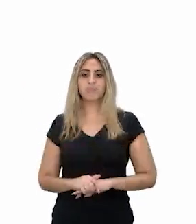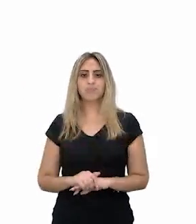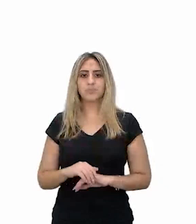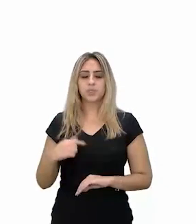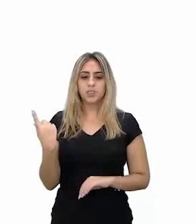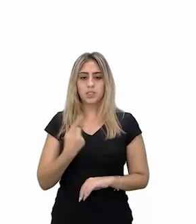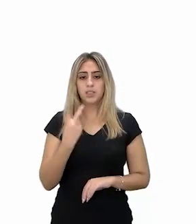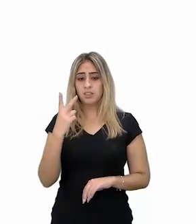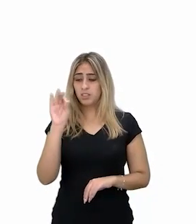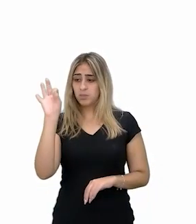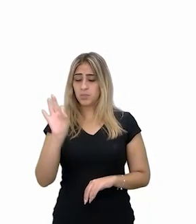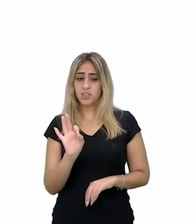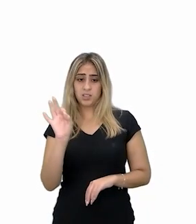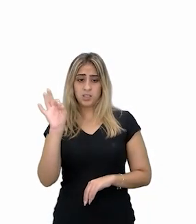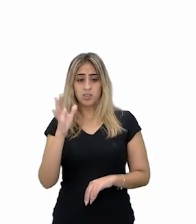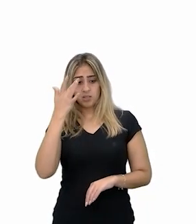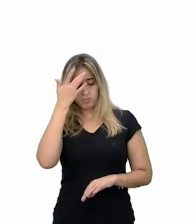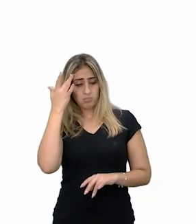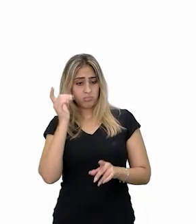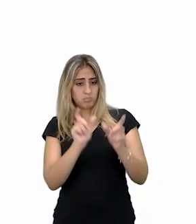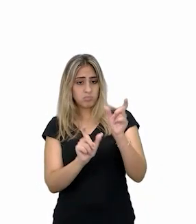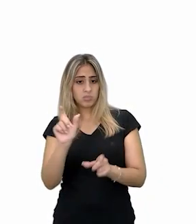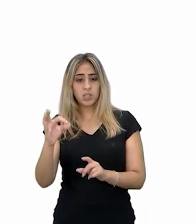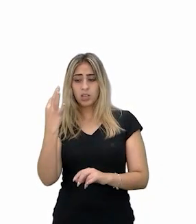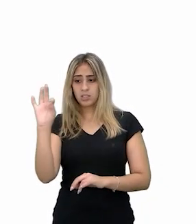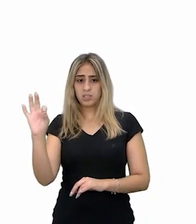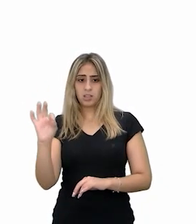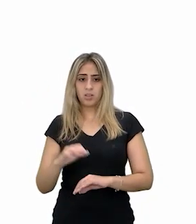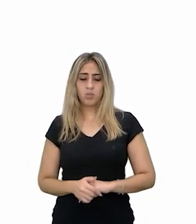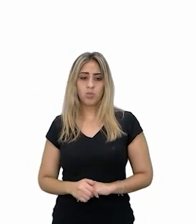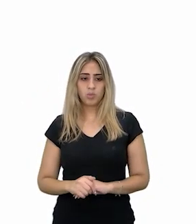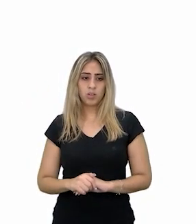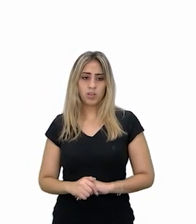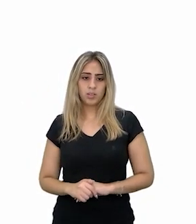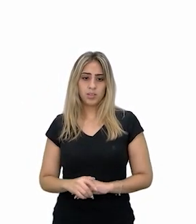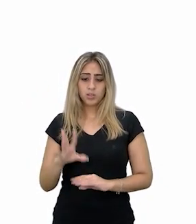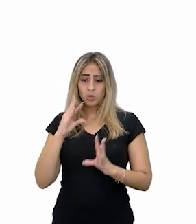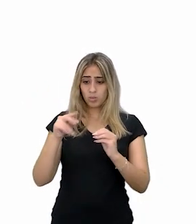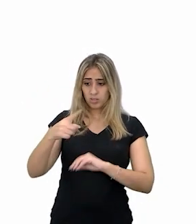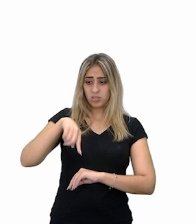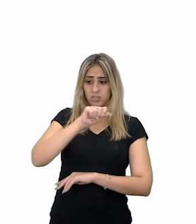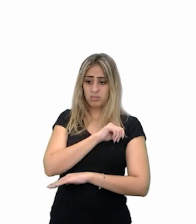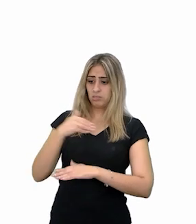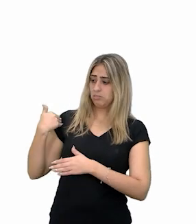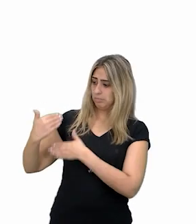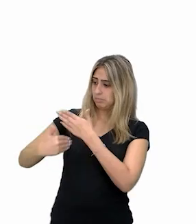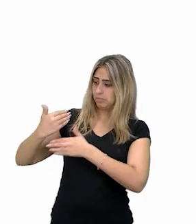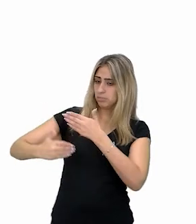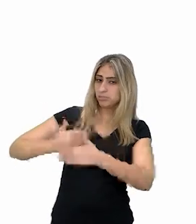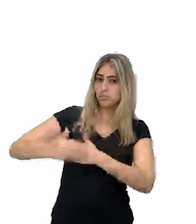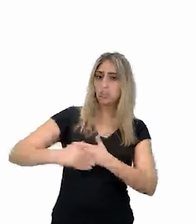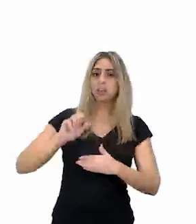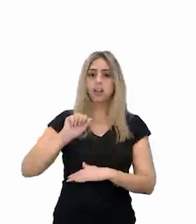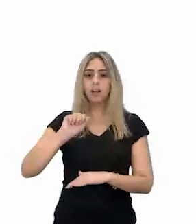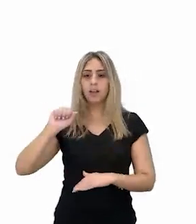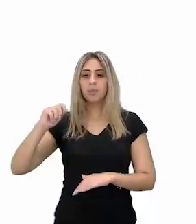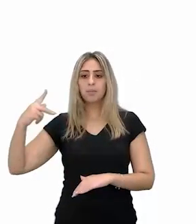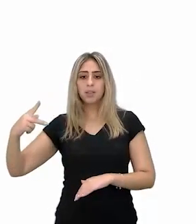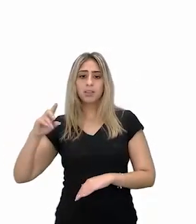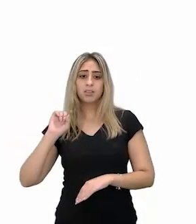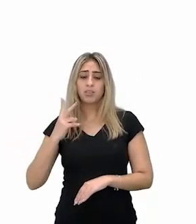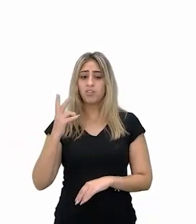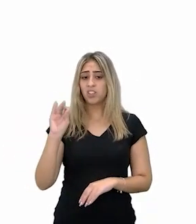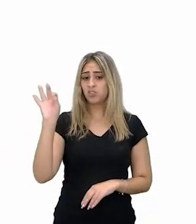gente, 20% só de porcentagem de acerto. Então, de todos aqueles estudantes que desenvolveram a AP,